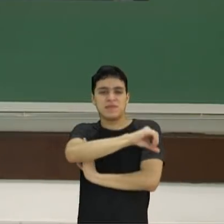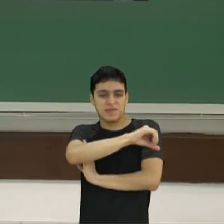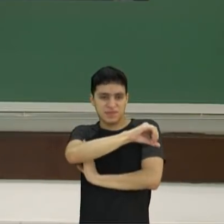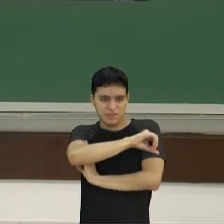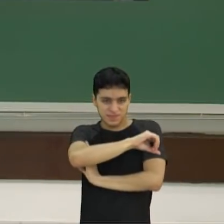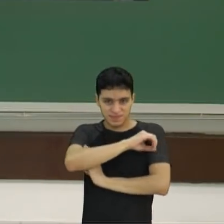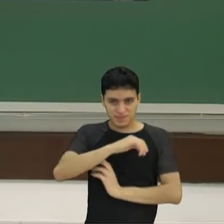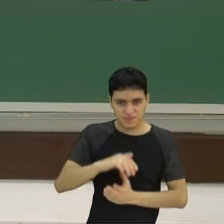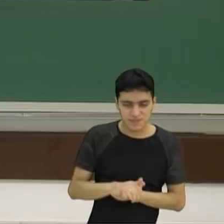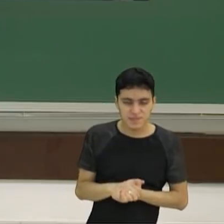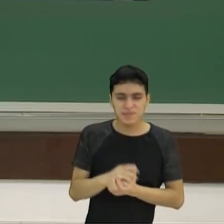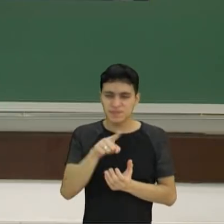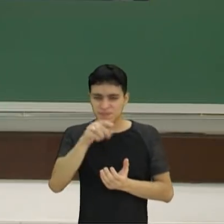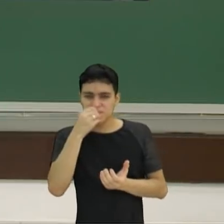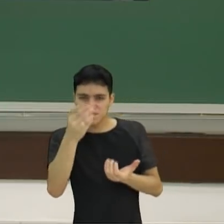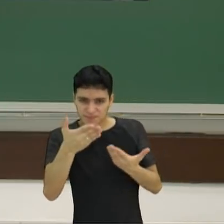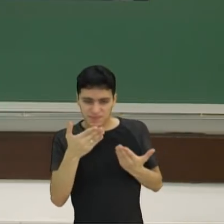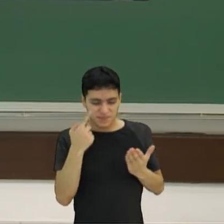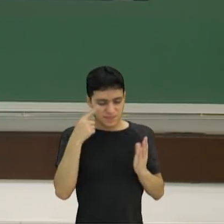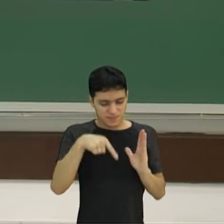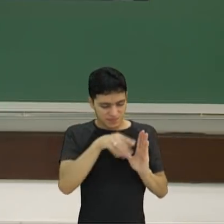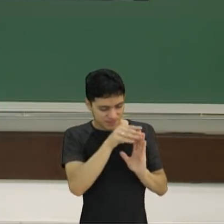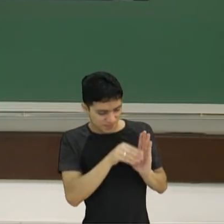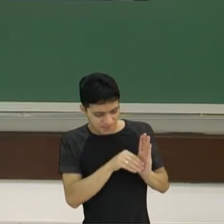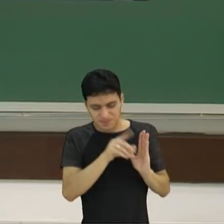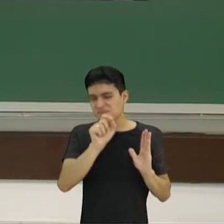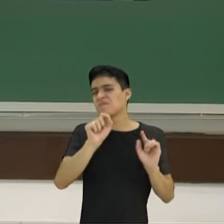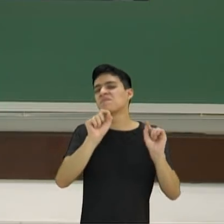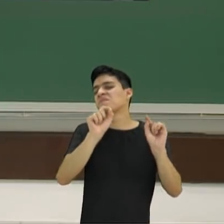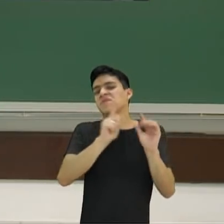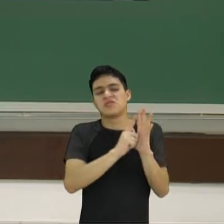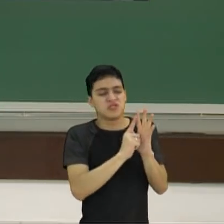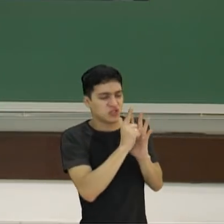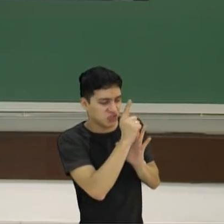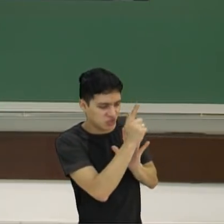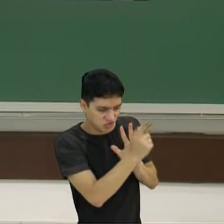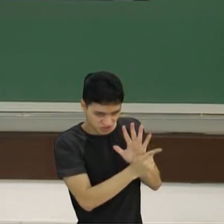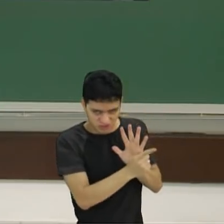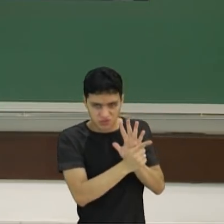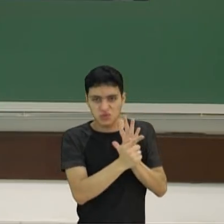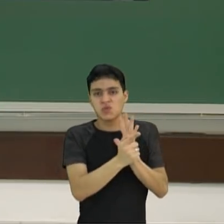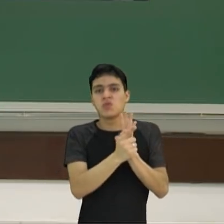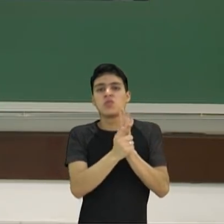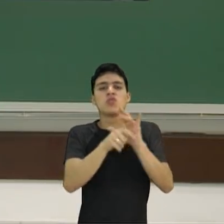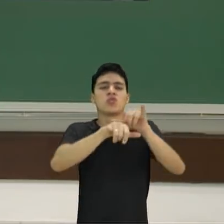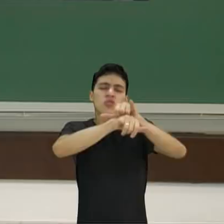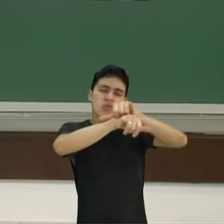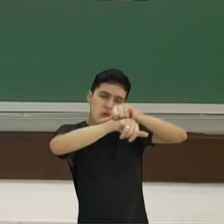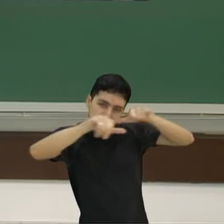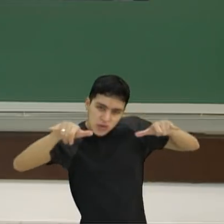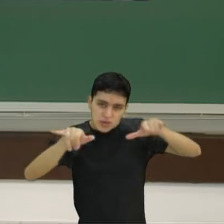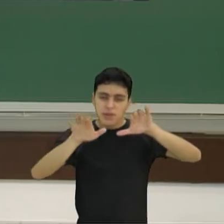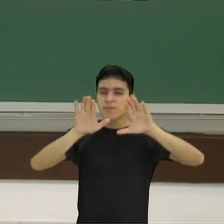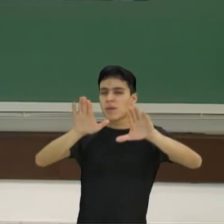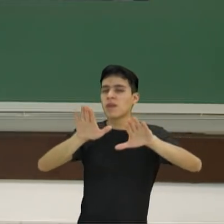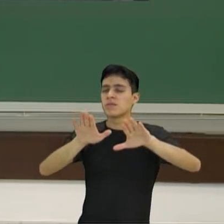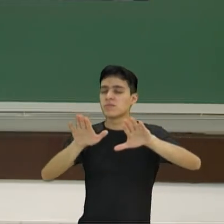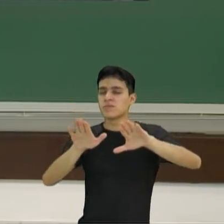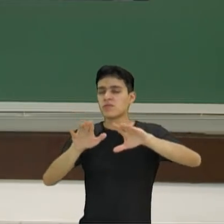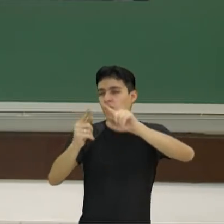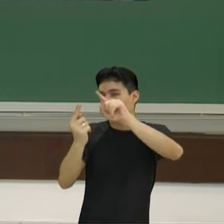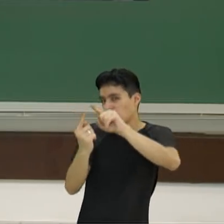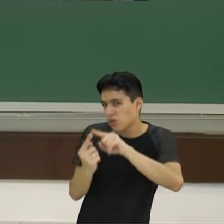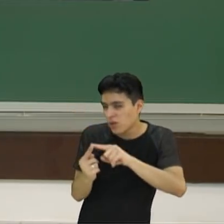bem-vindo! Lembre-se, nosso conteúdo é gênero textual notícia, mas antes de ver os objetivos,